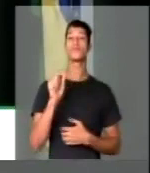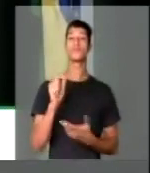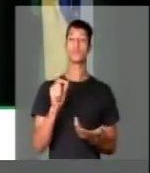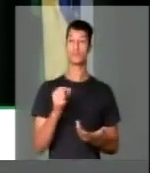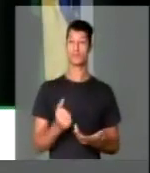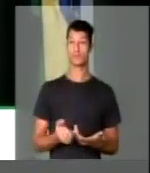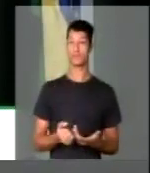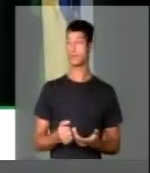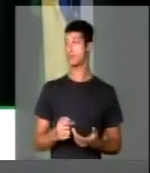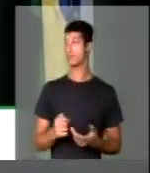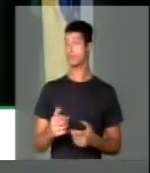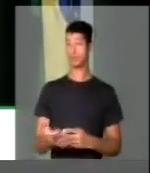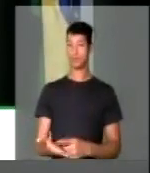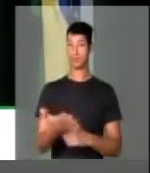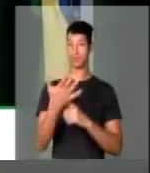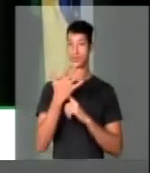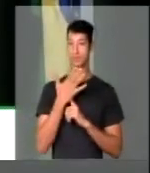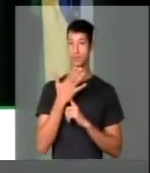que